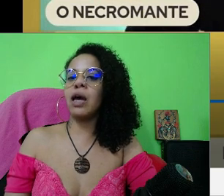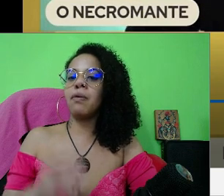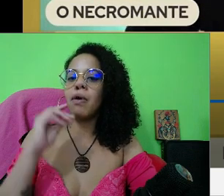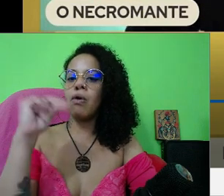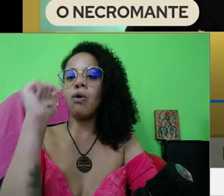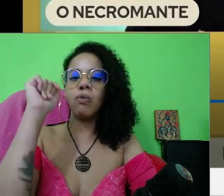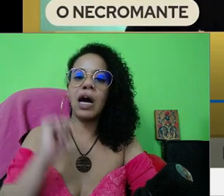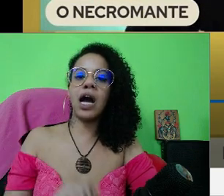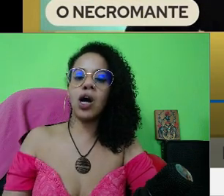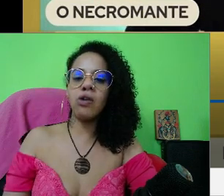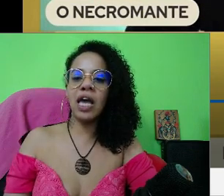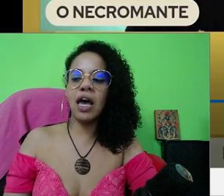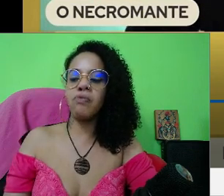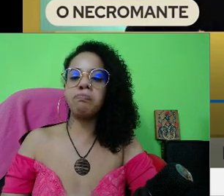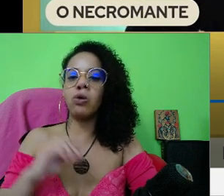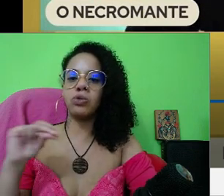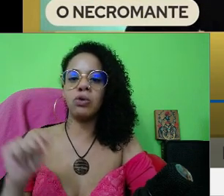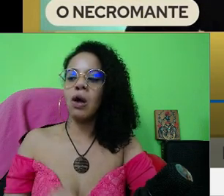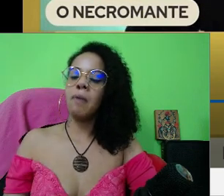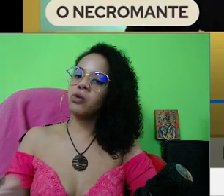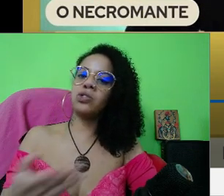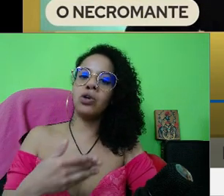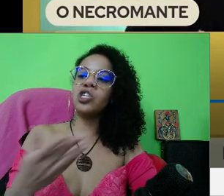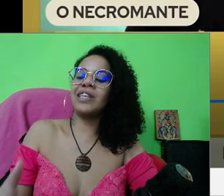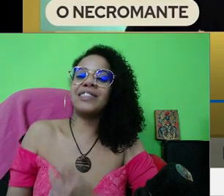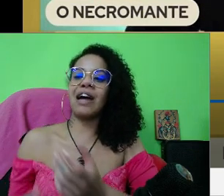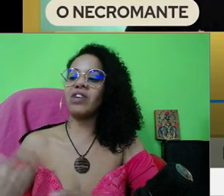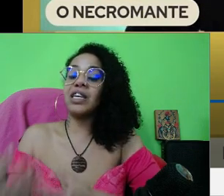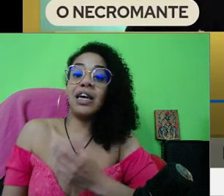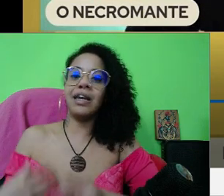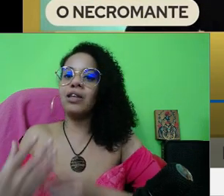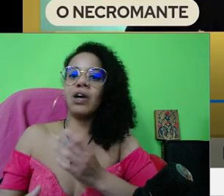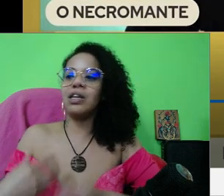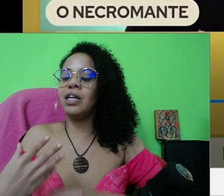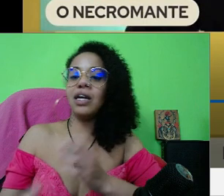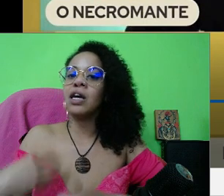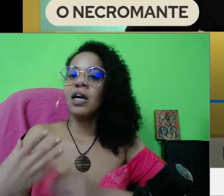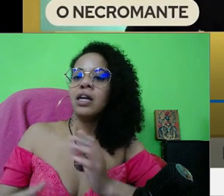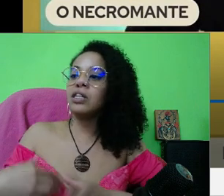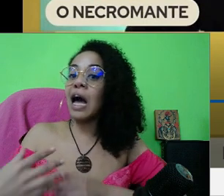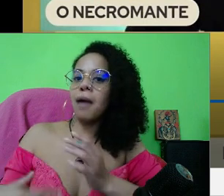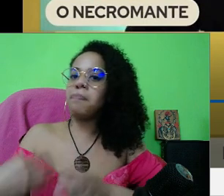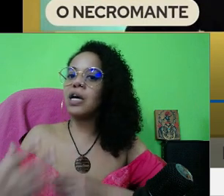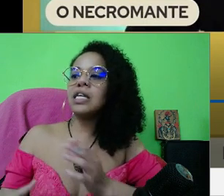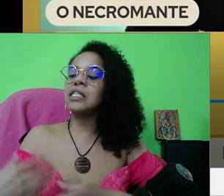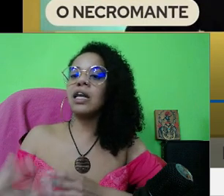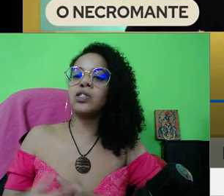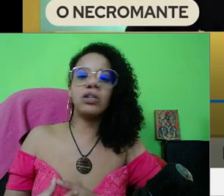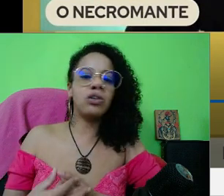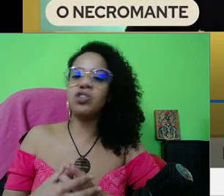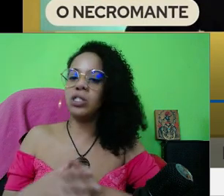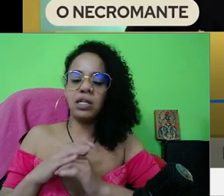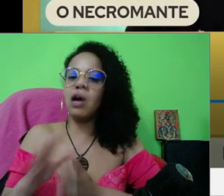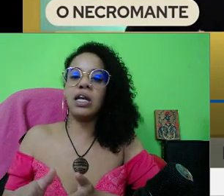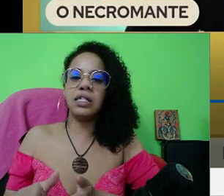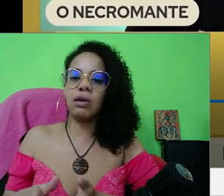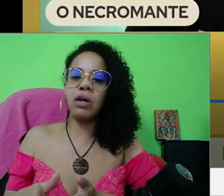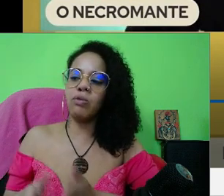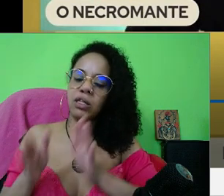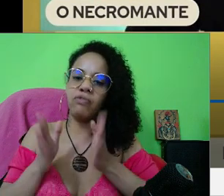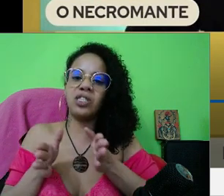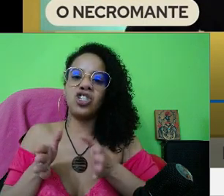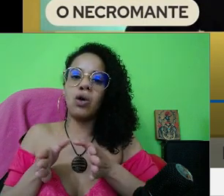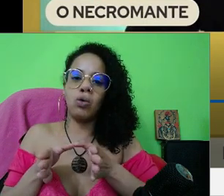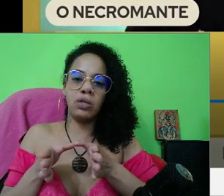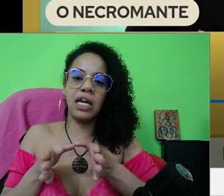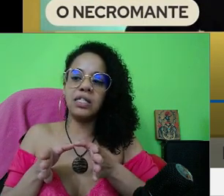então assim não é agora eu quero pronto porque o Senhor Já Estava querendo ali na época das eleições eu disse não as